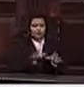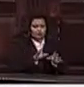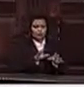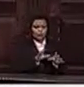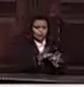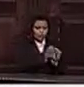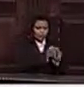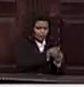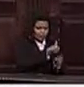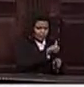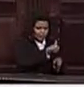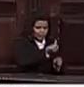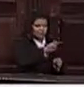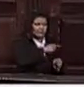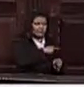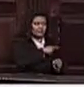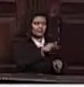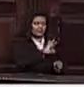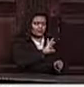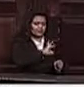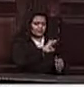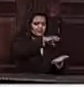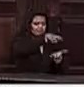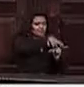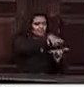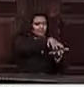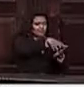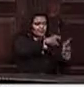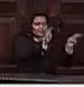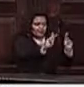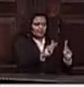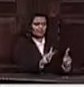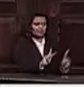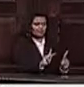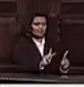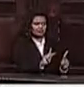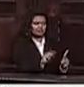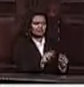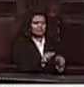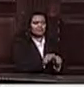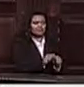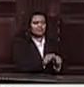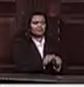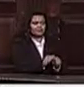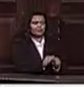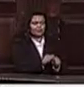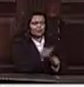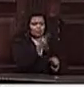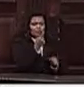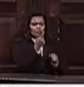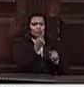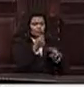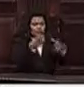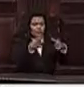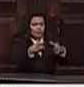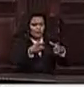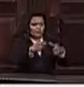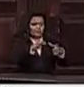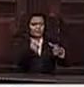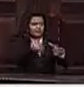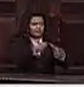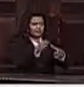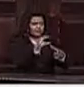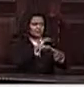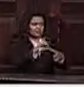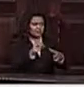polícia pacificadora. Dentre elas, a Cidade de Deus, que está, lamentavelmente, em primeiro lugar,